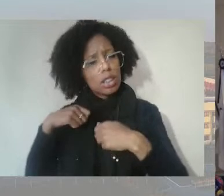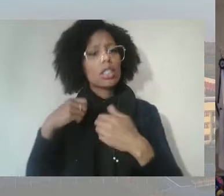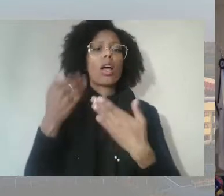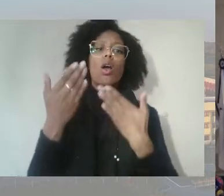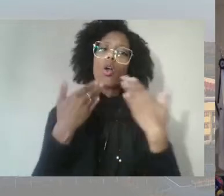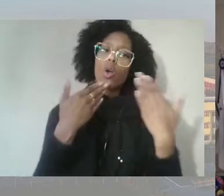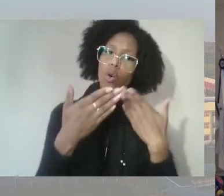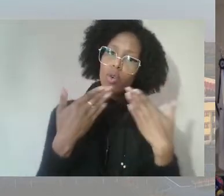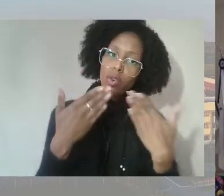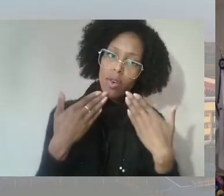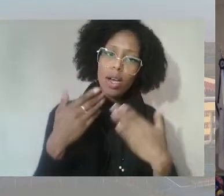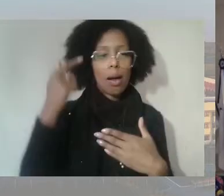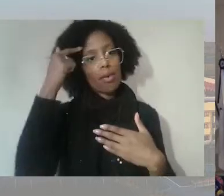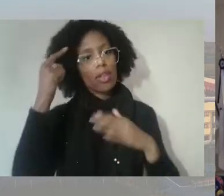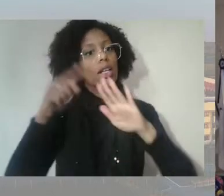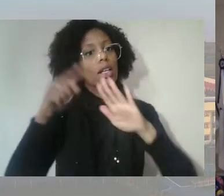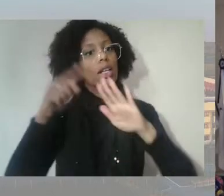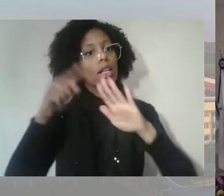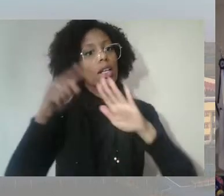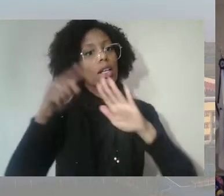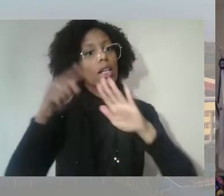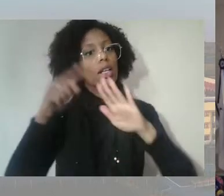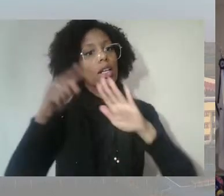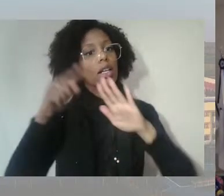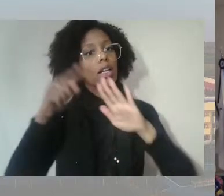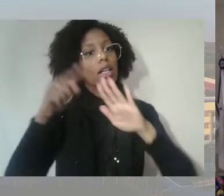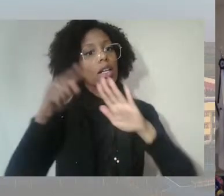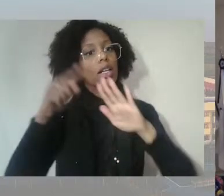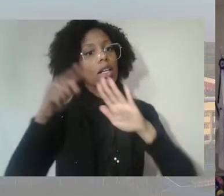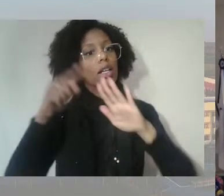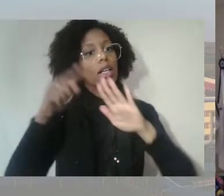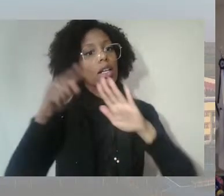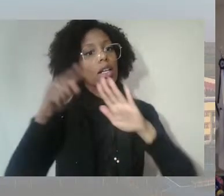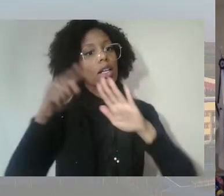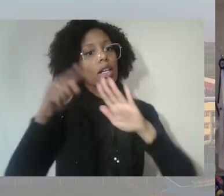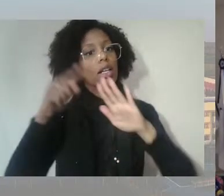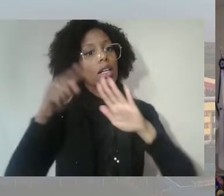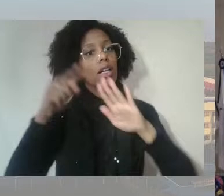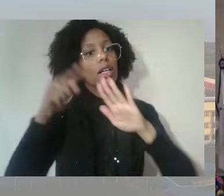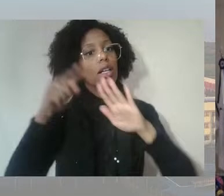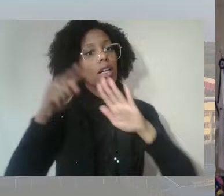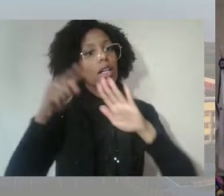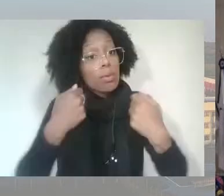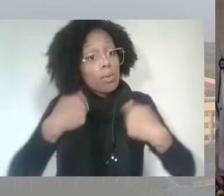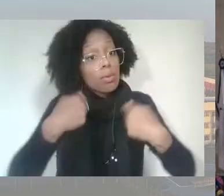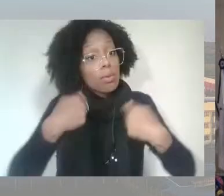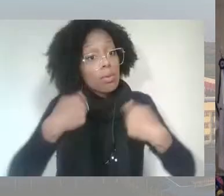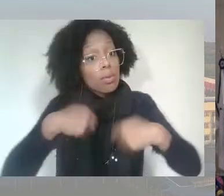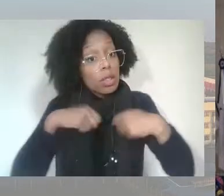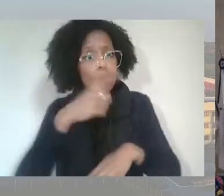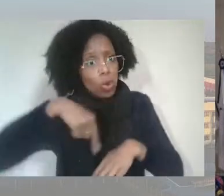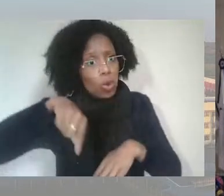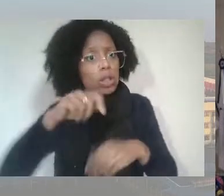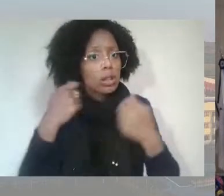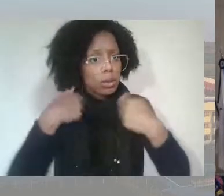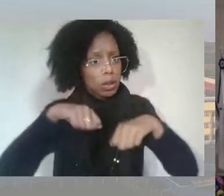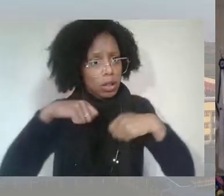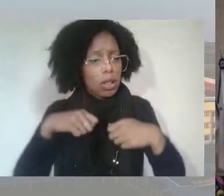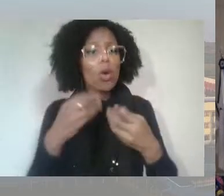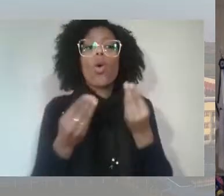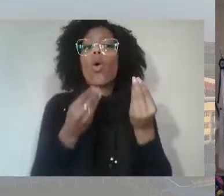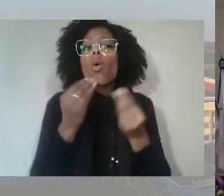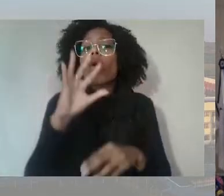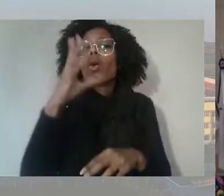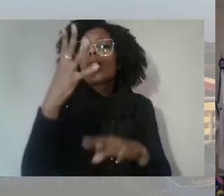lutar, porque uma sociedade verdadeira, democrática e plural, como todo mundo diz que defende, só vai acontecer o dia que a gente